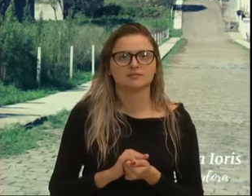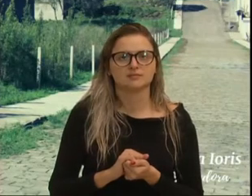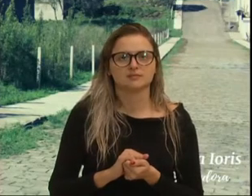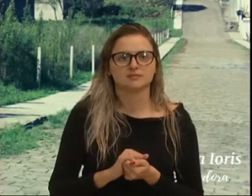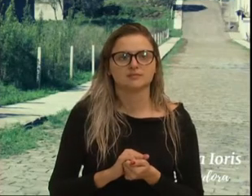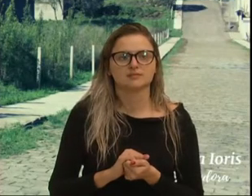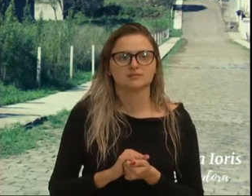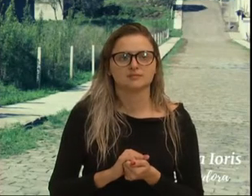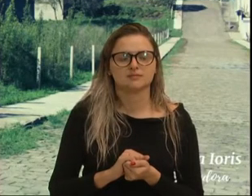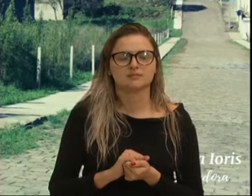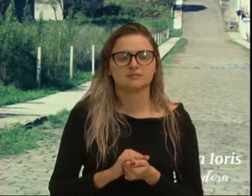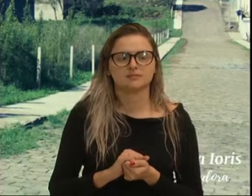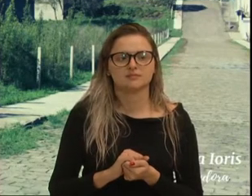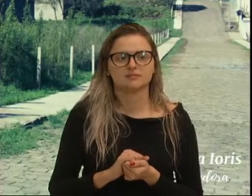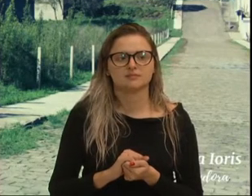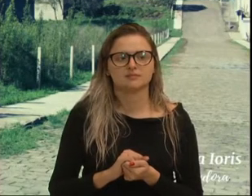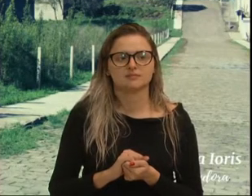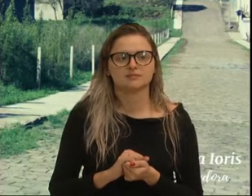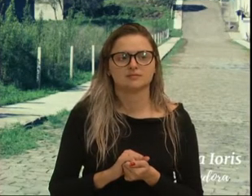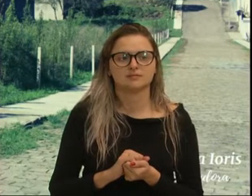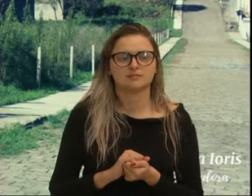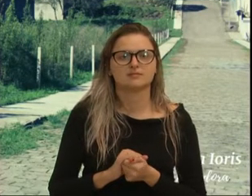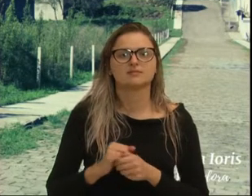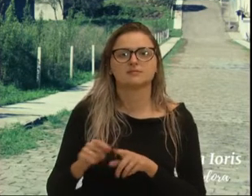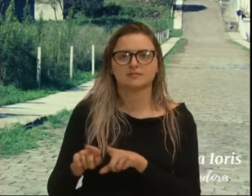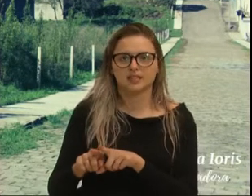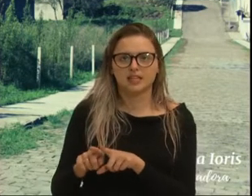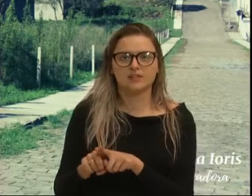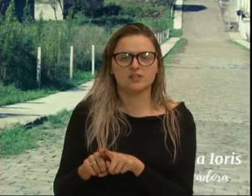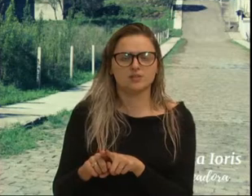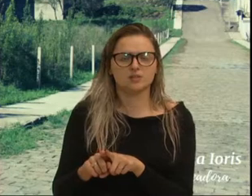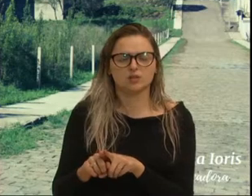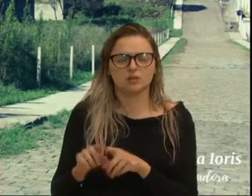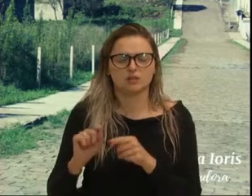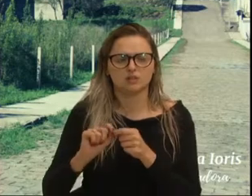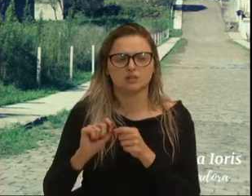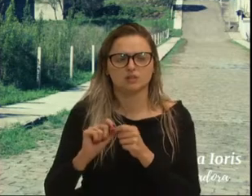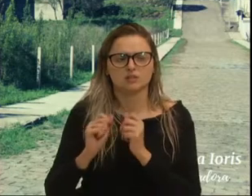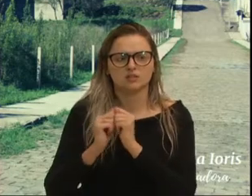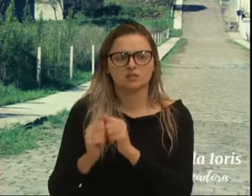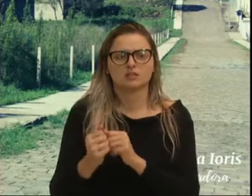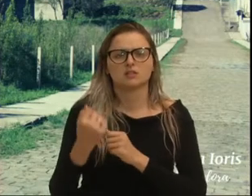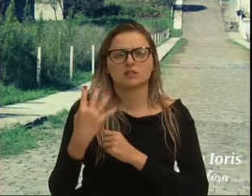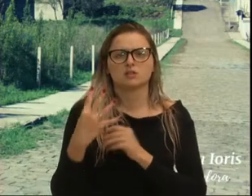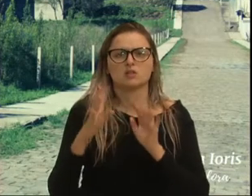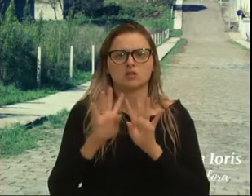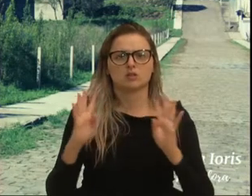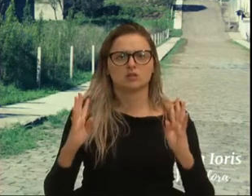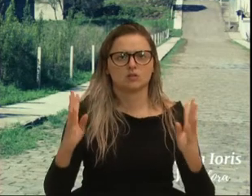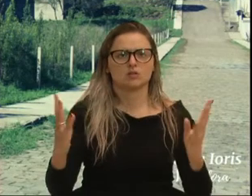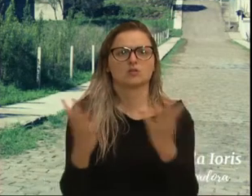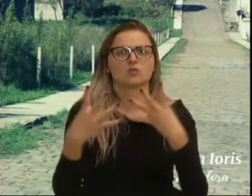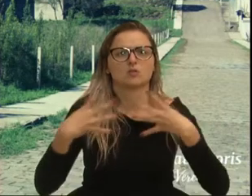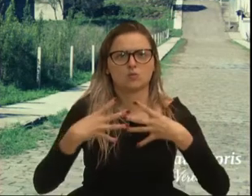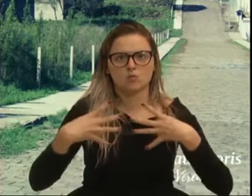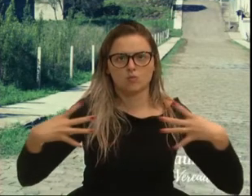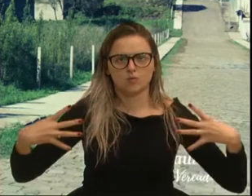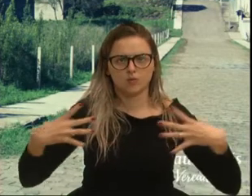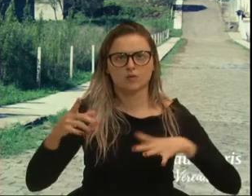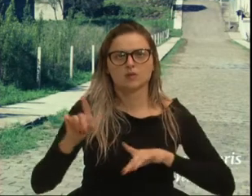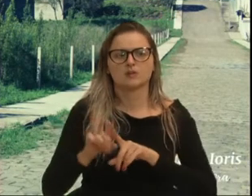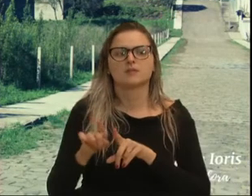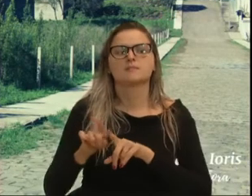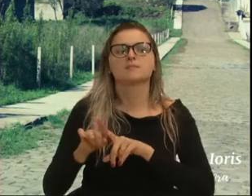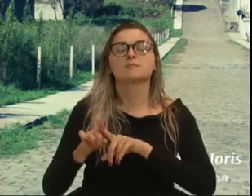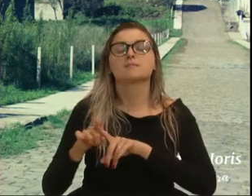Aqui também. Essa cerca a gente vê, também ela está nos 4 fios, mas assim, cortada, infelizmente. A